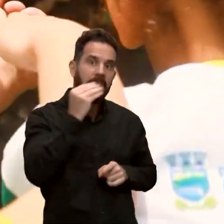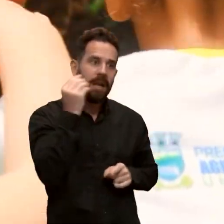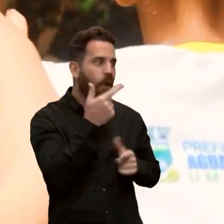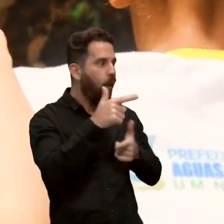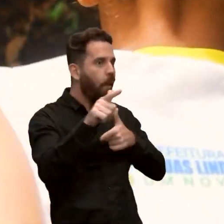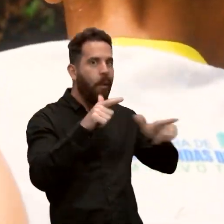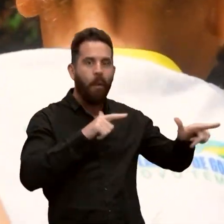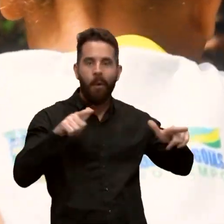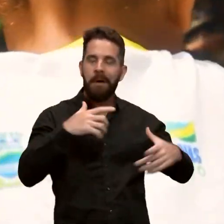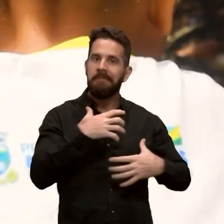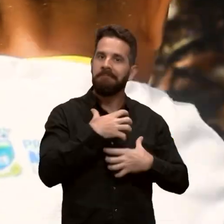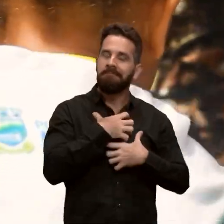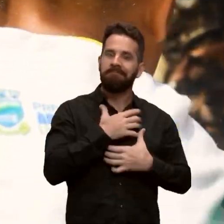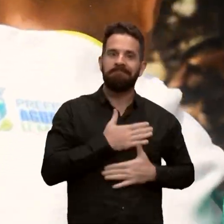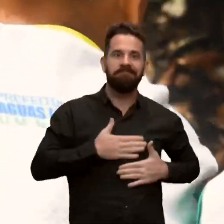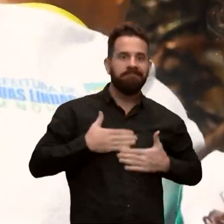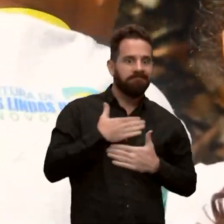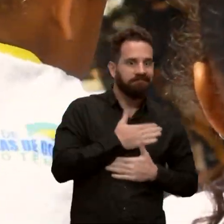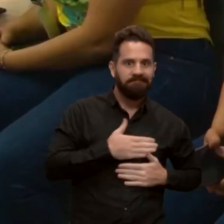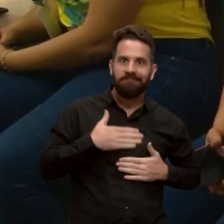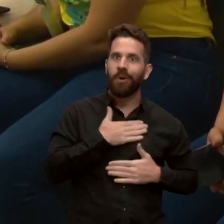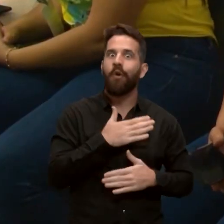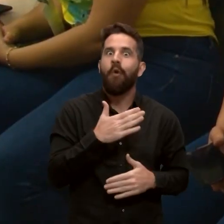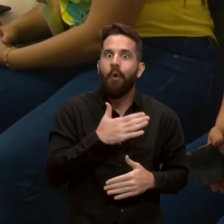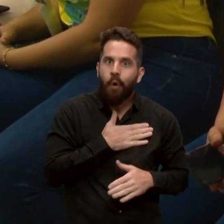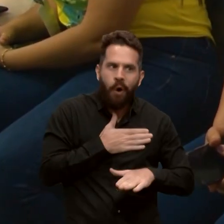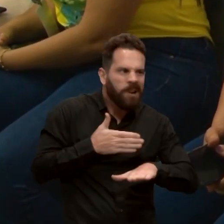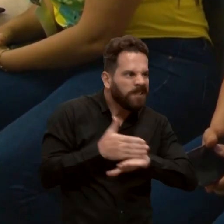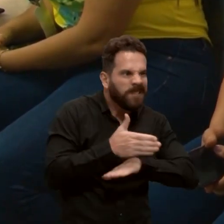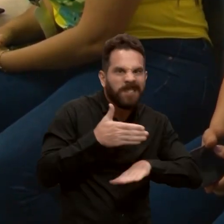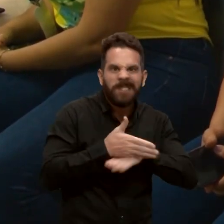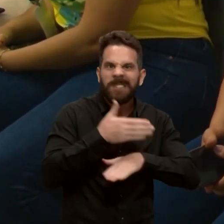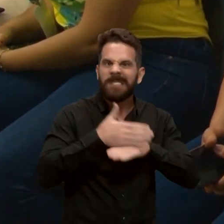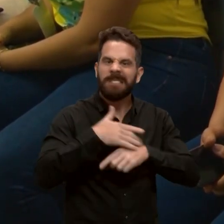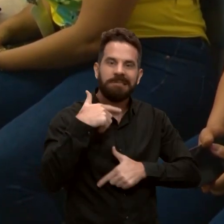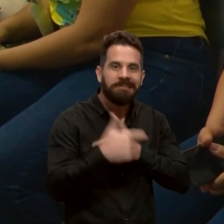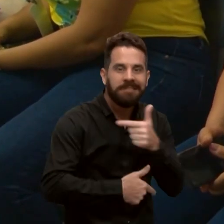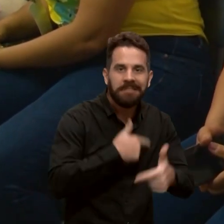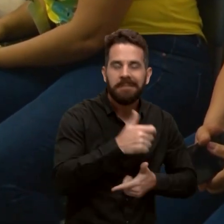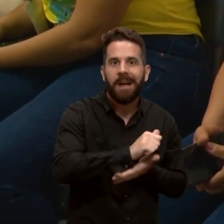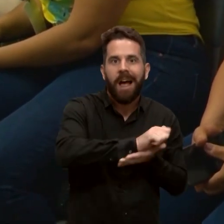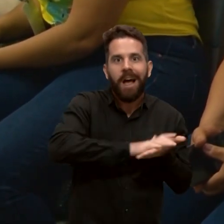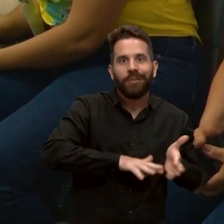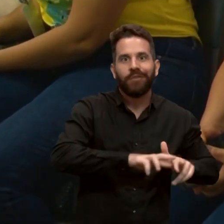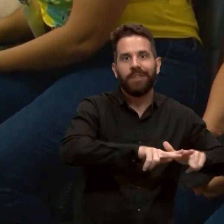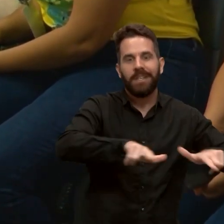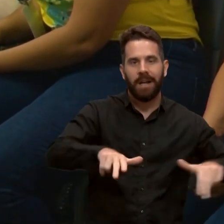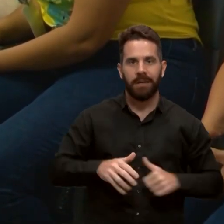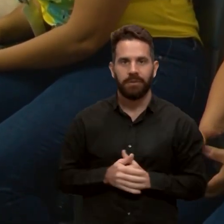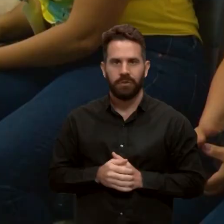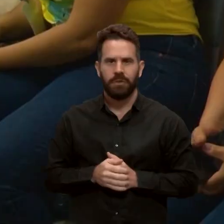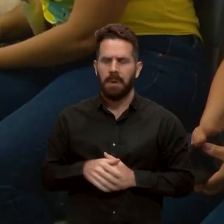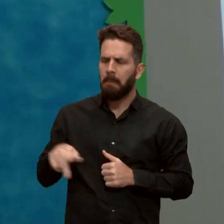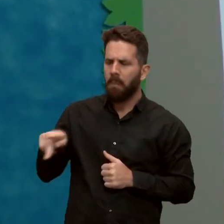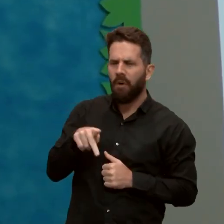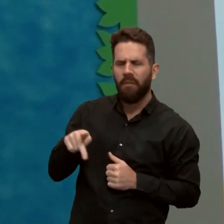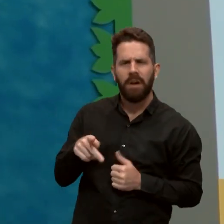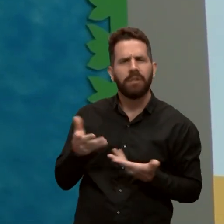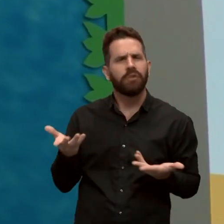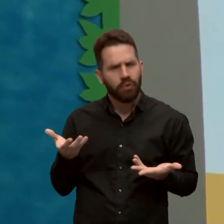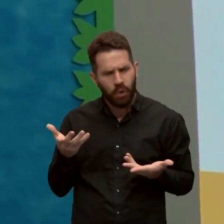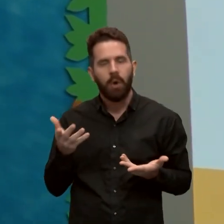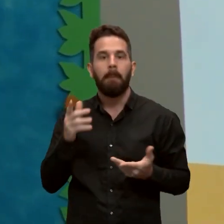se engajaram em todas as atividades. Já para os professores, foi organizada uma palestra de primeiros socorros,